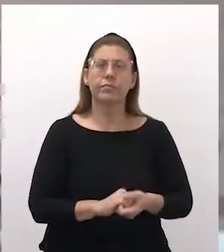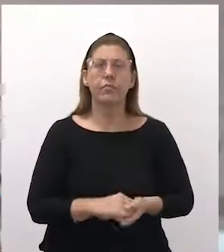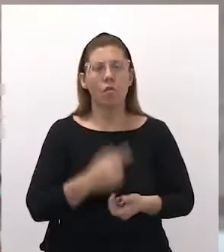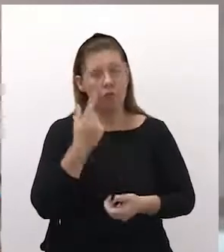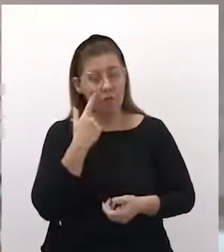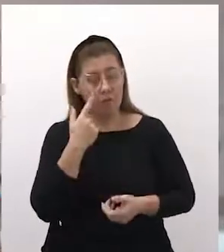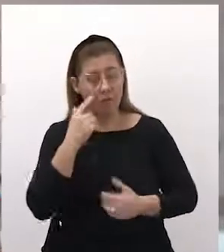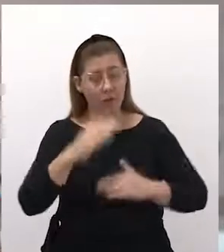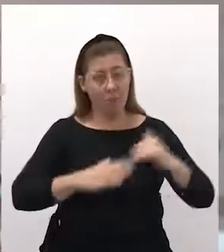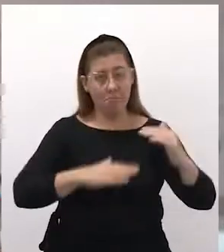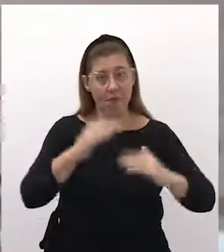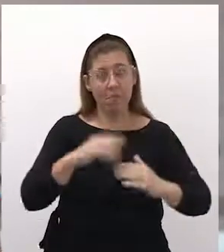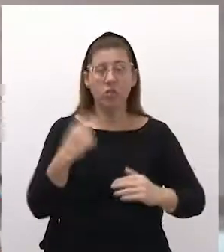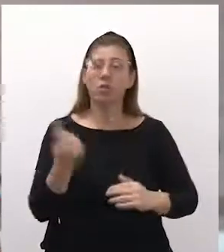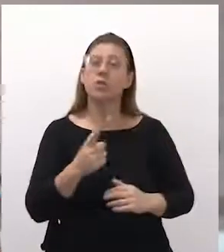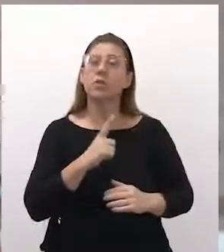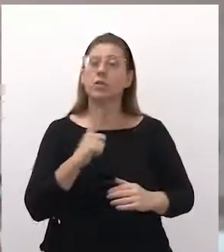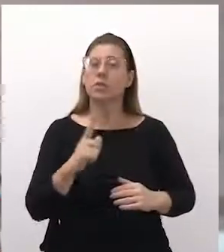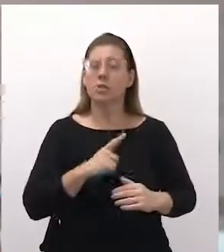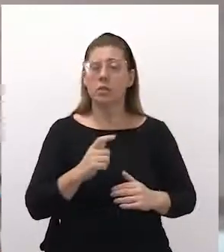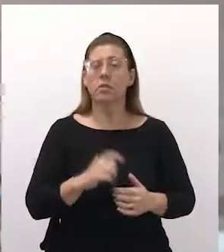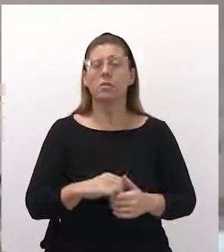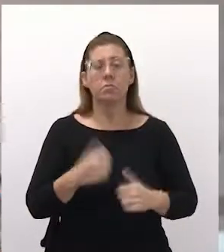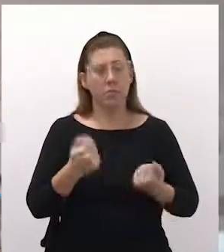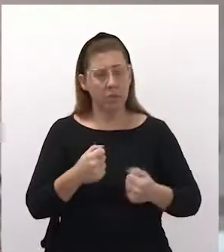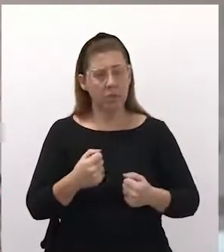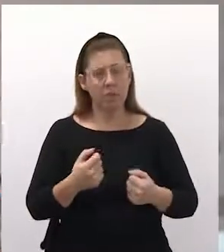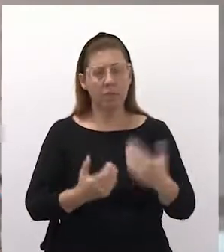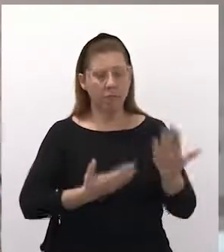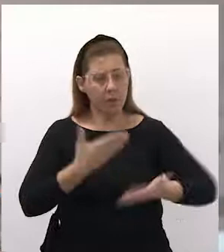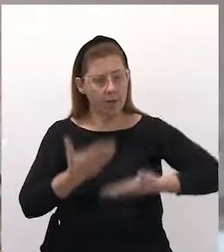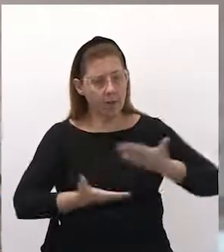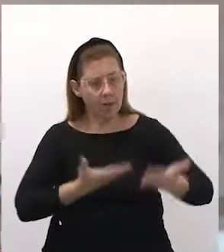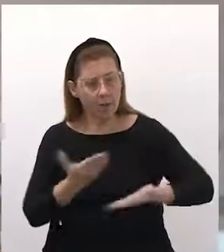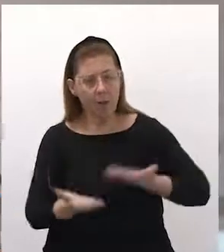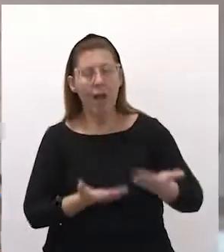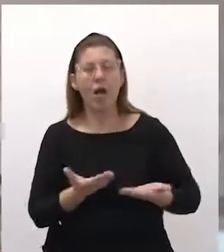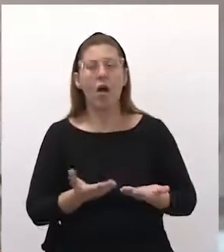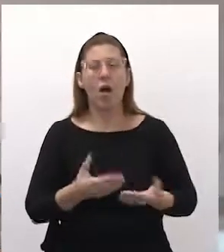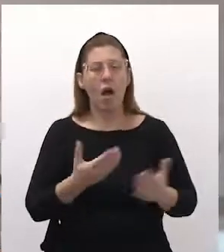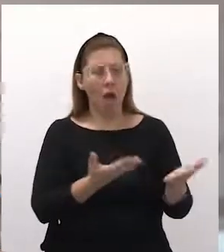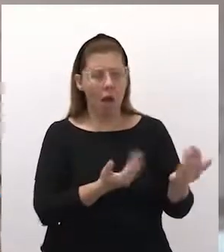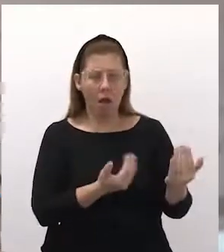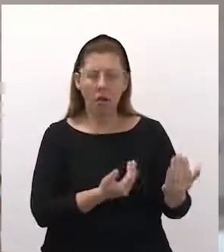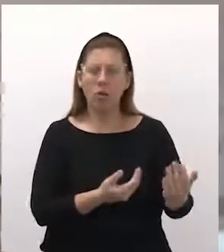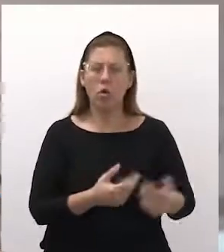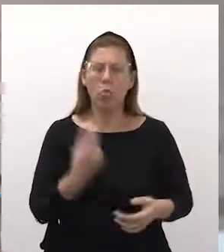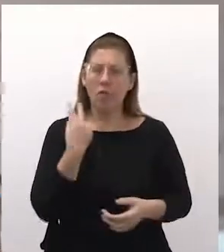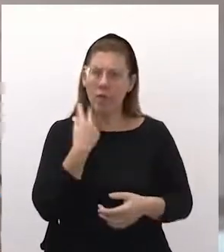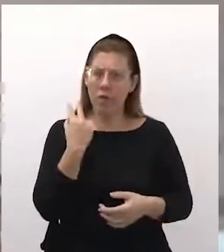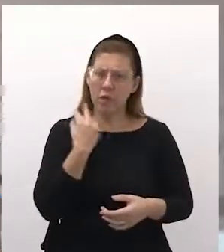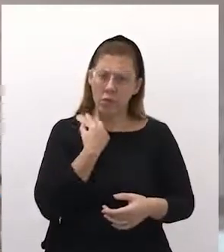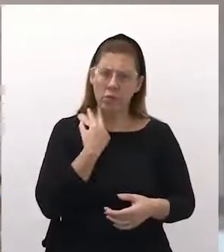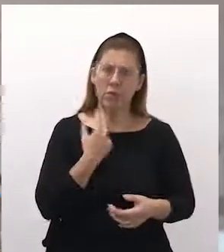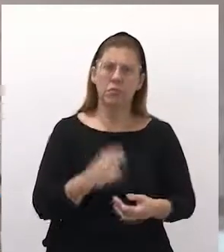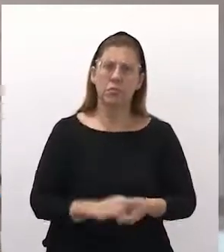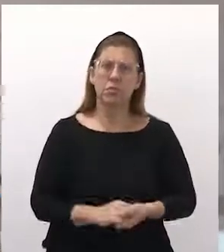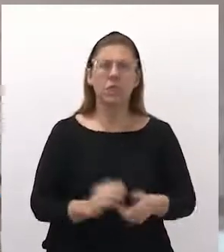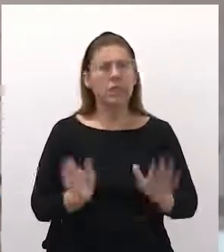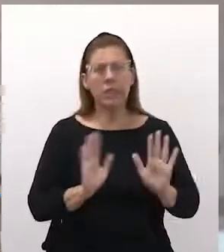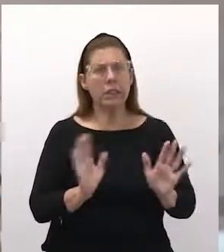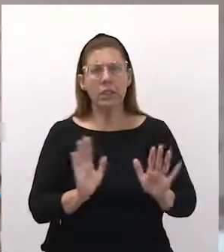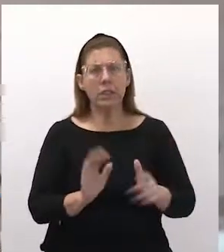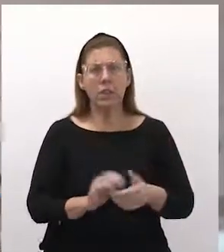que a gente tem, enquanto Estado, que tratar esses adolescentes como vítimas, né, de uma das piores formas de trabalho infantil, e não